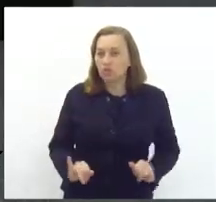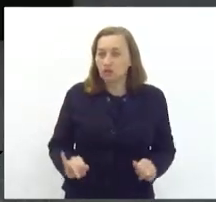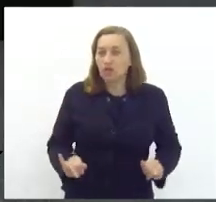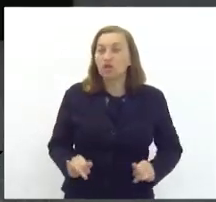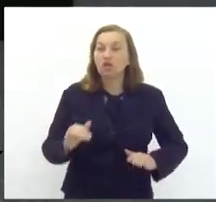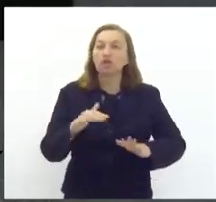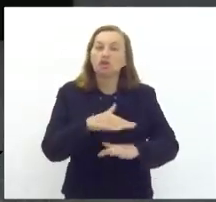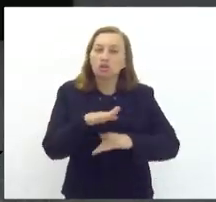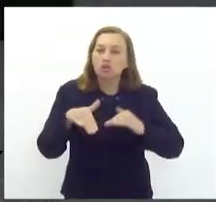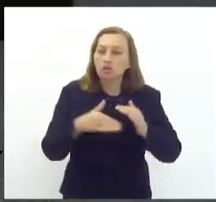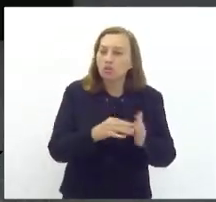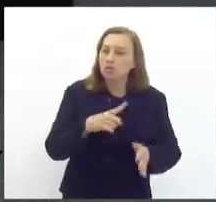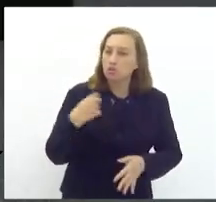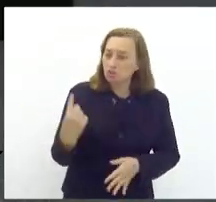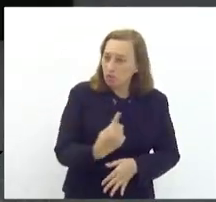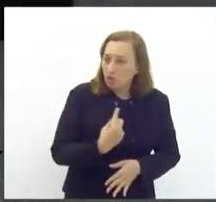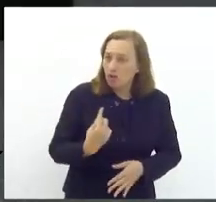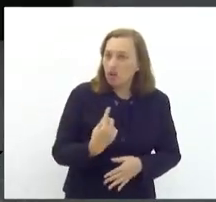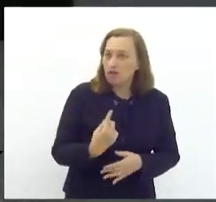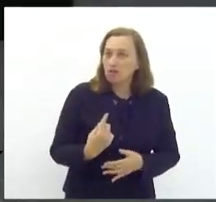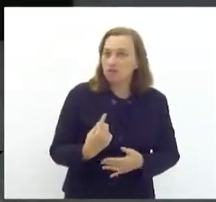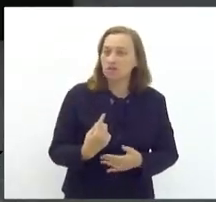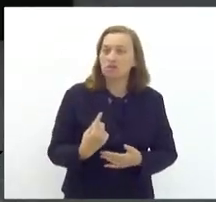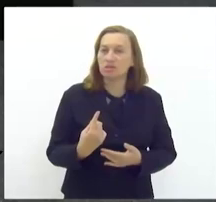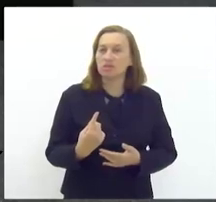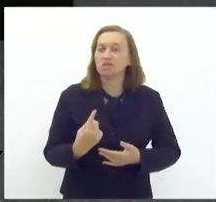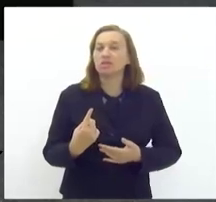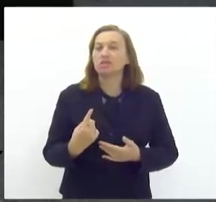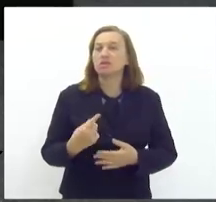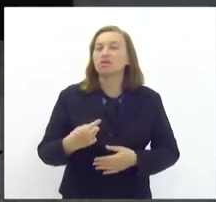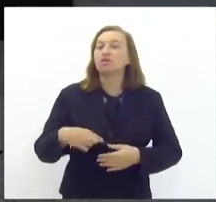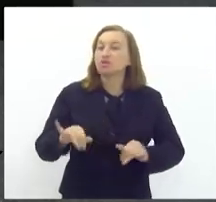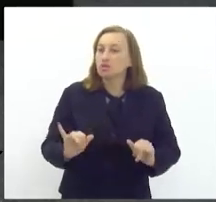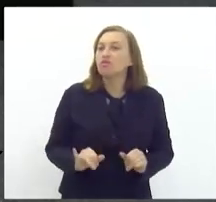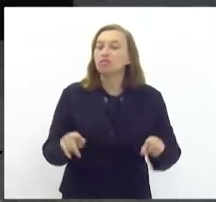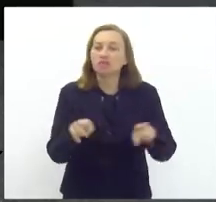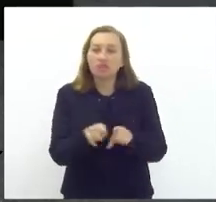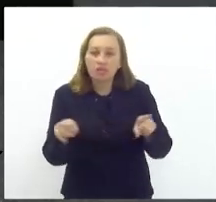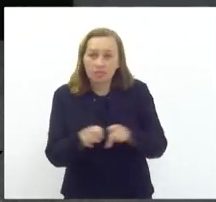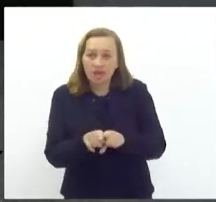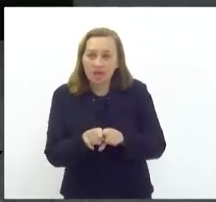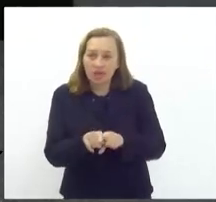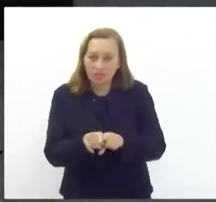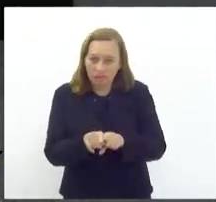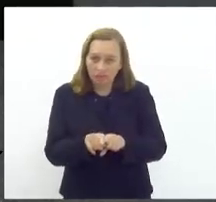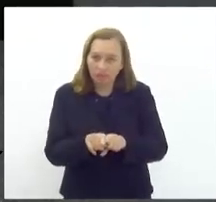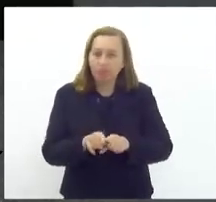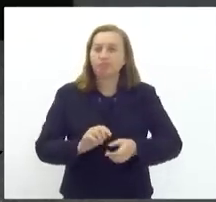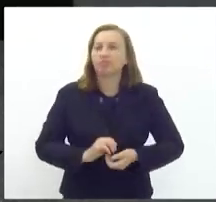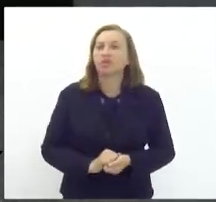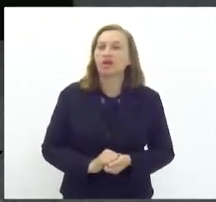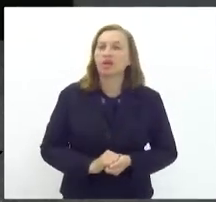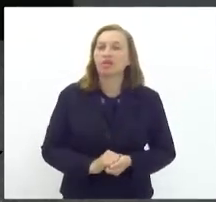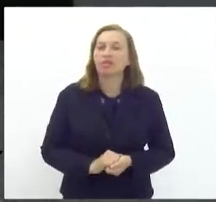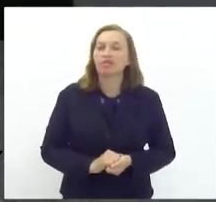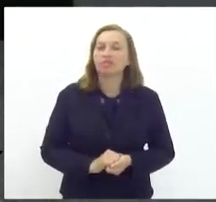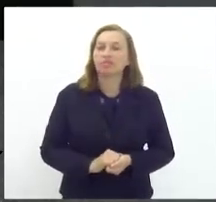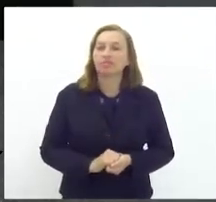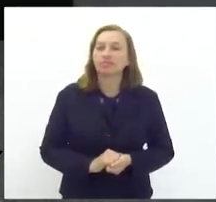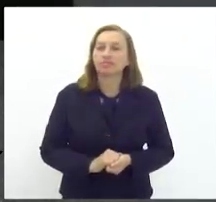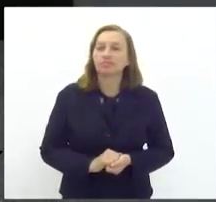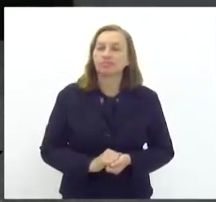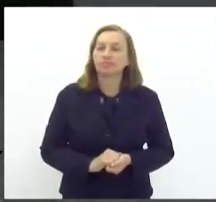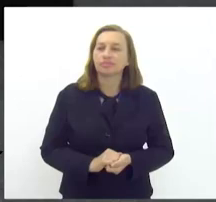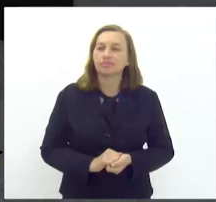que atuamos na esfera pública que nos colocamos enquanto figura pública sofremos ou estamos em vias de sofrer que é